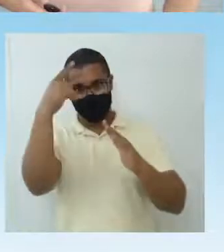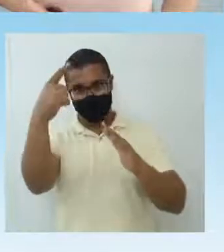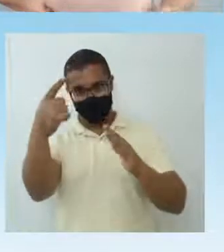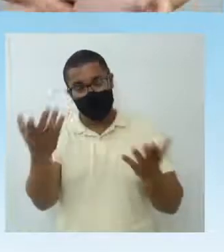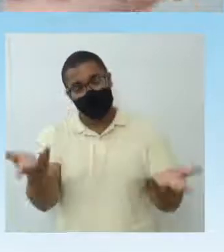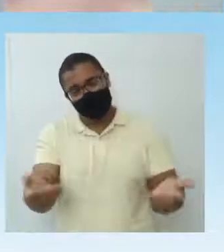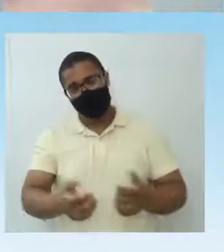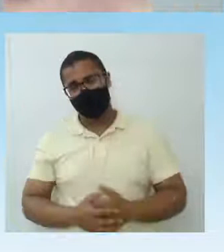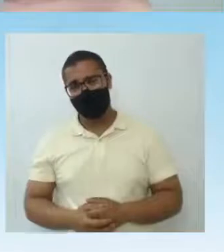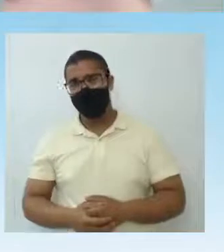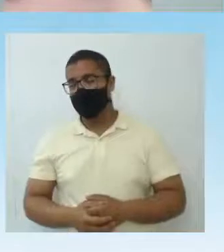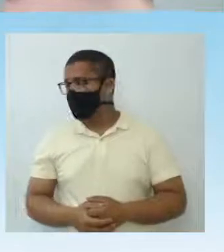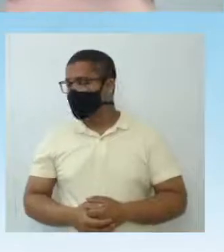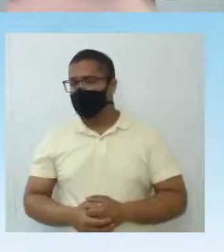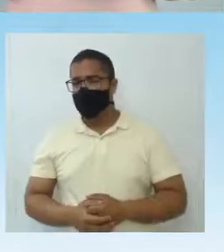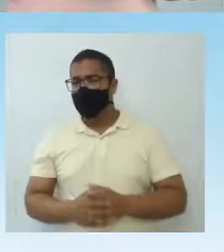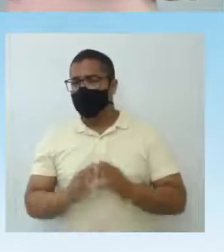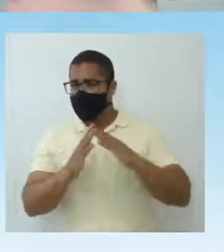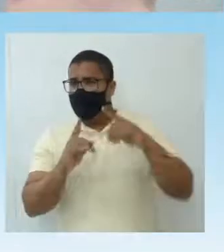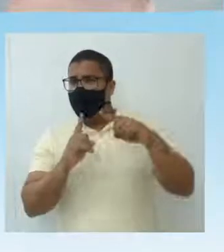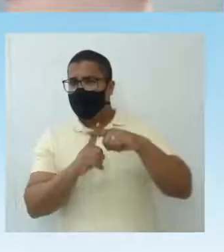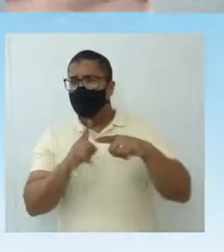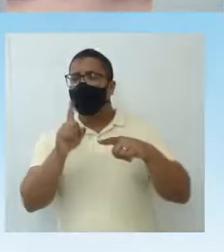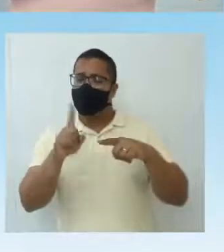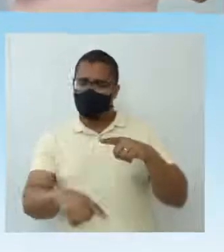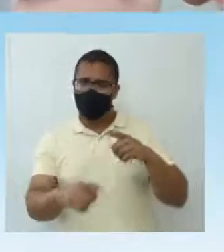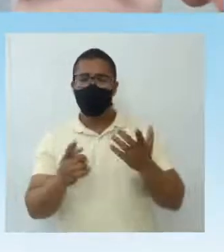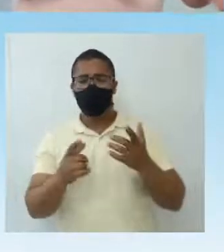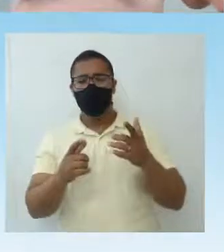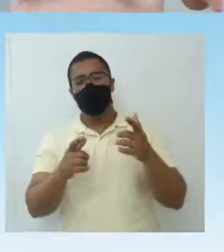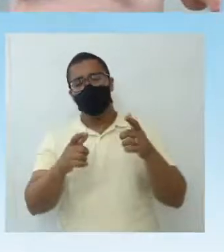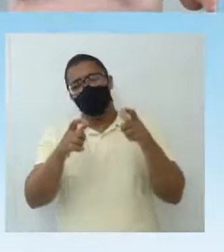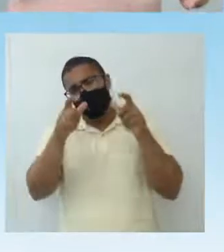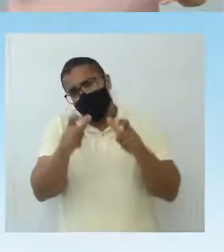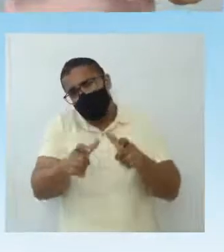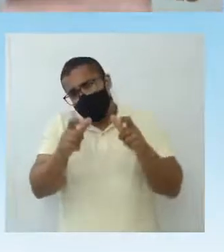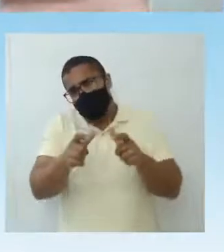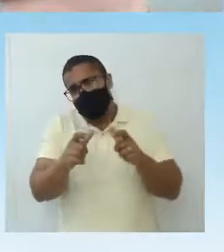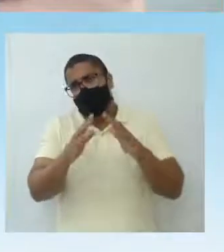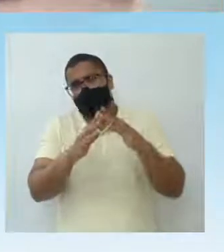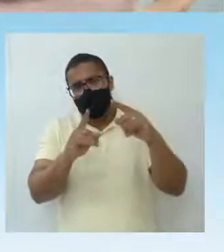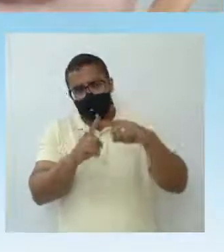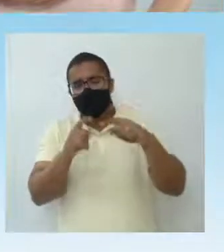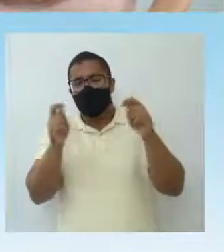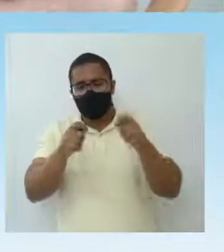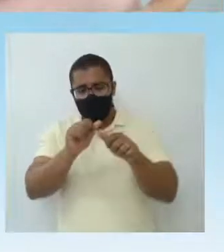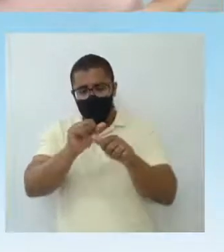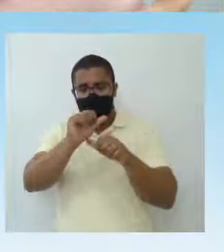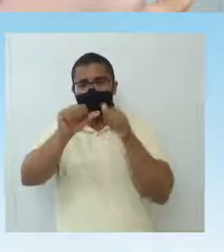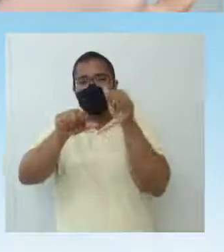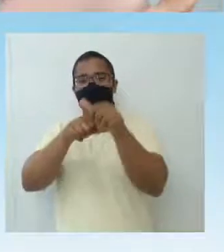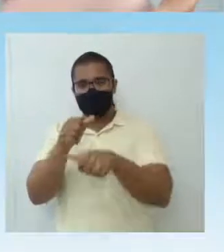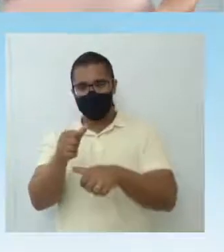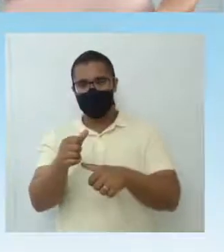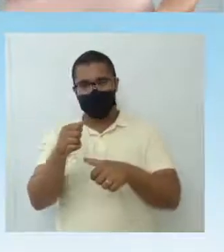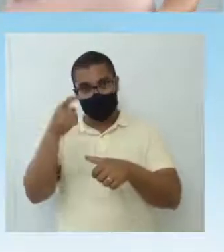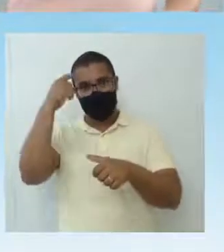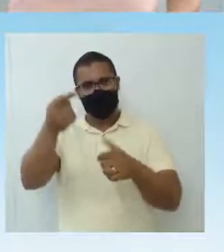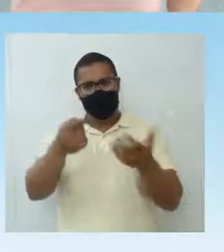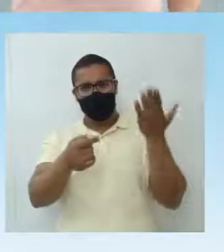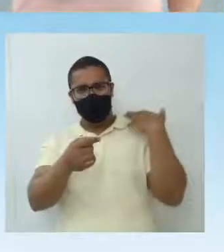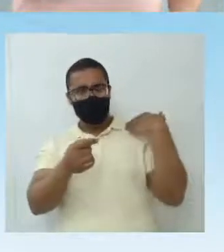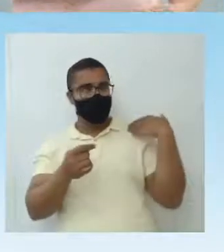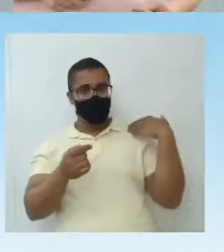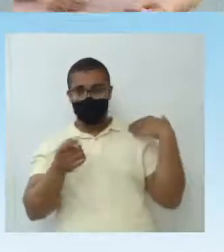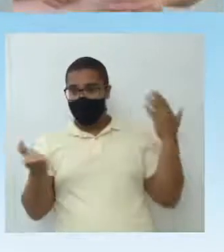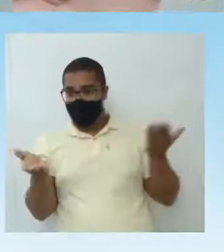lá aqui. A igreja é instituição. Eu falei a vocês justamente que Francisco renova a igreja de sua época.